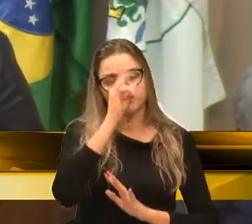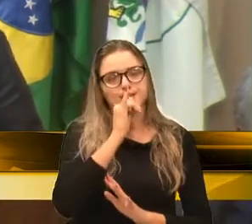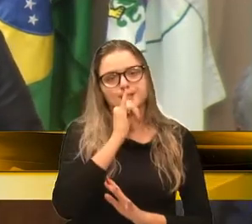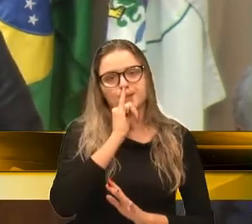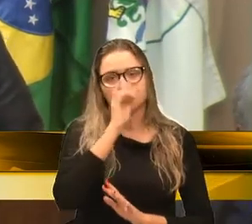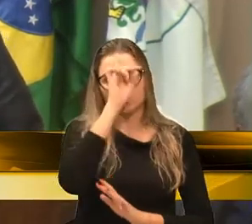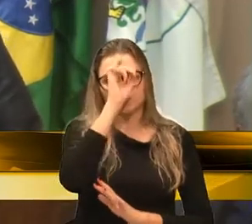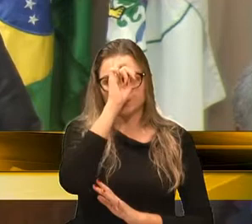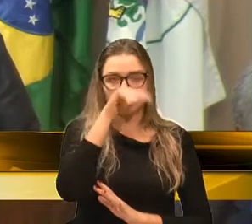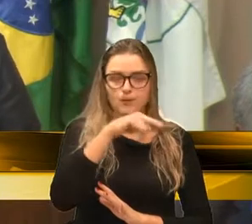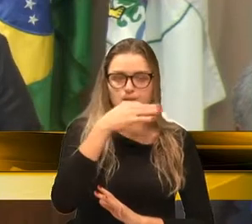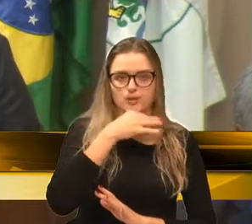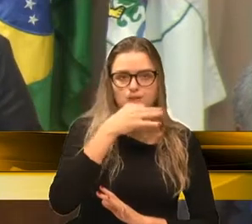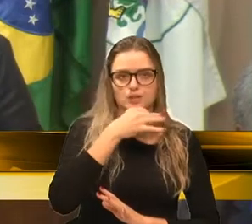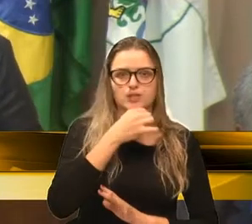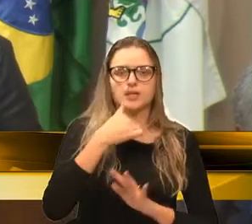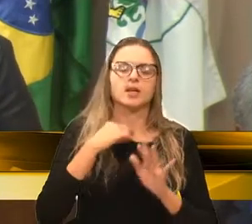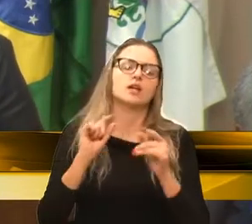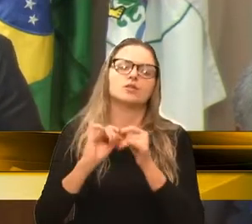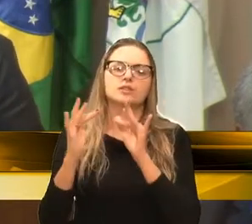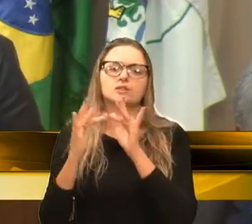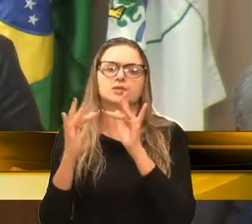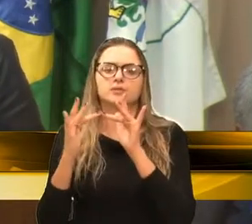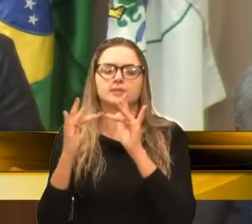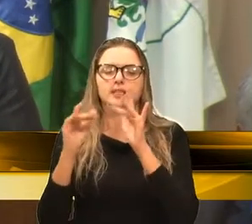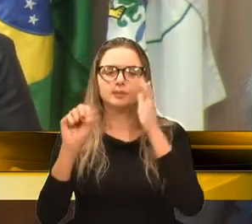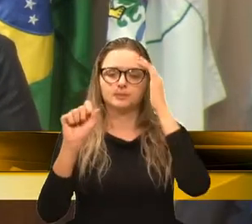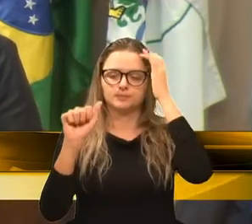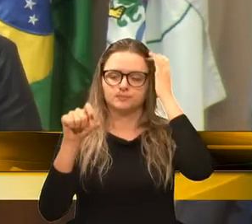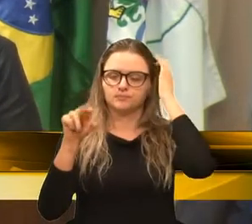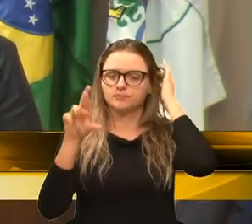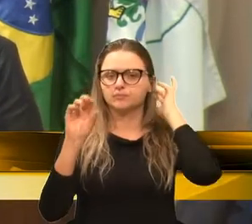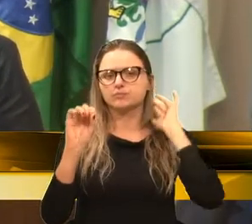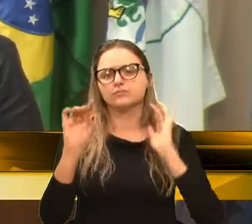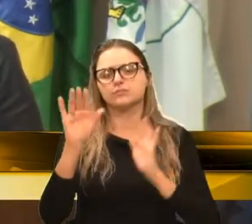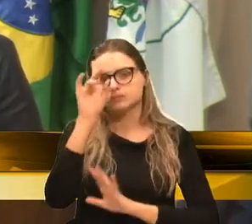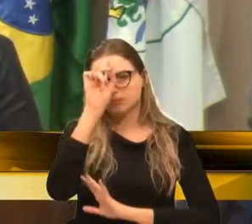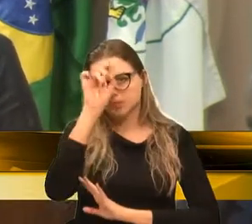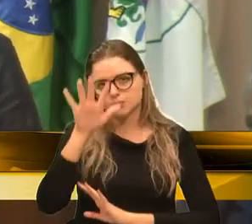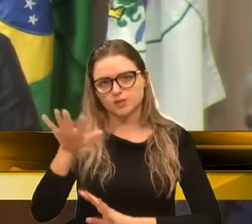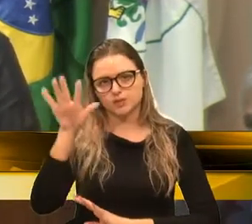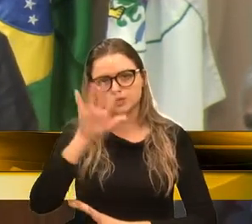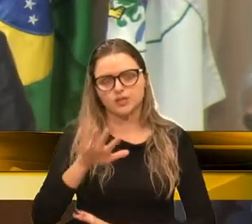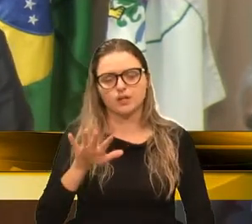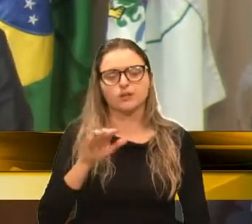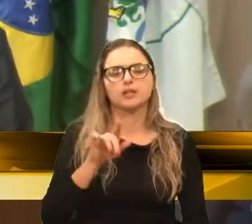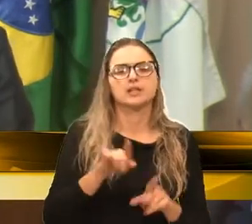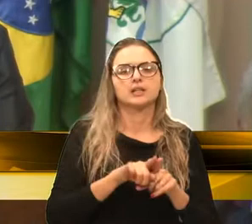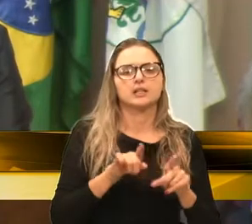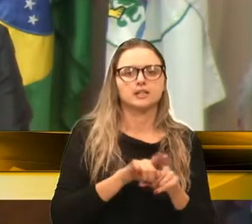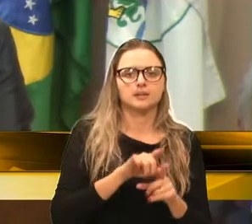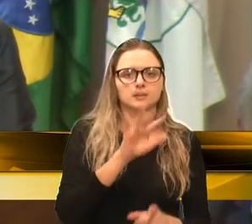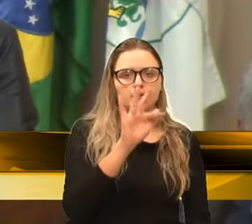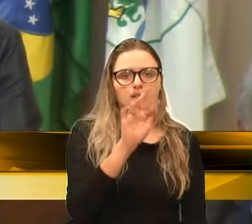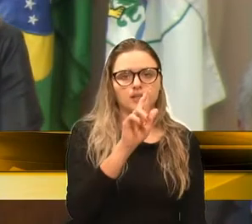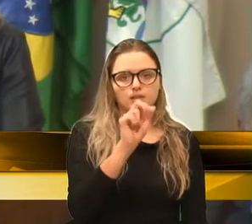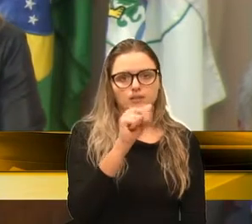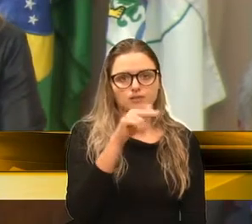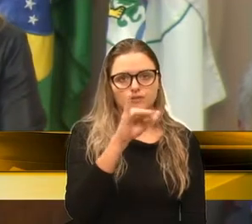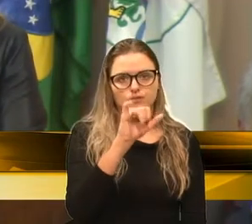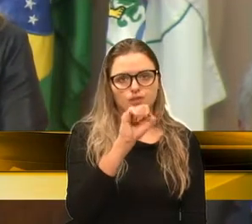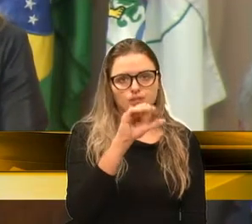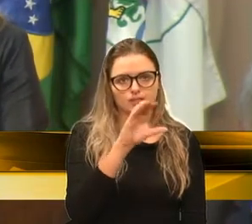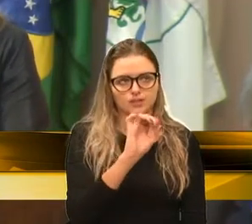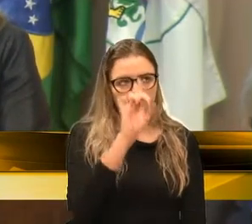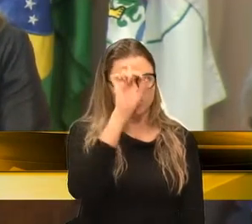Sul, eu entrei em contato com o Sandro, do Geral, e com o Francisco Ferreira, do Hospital Pompeia. O